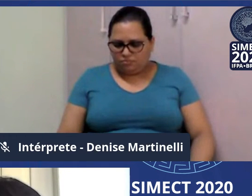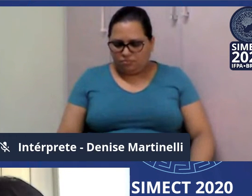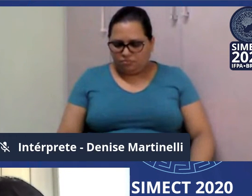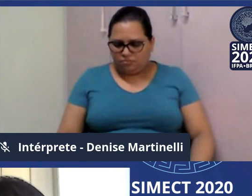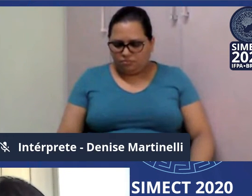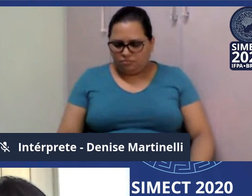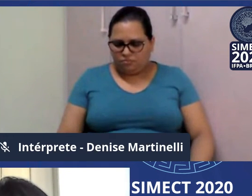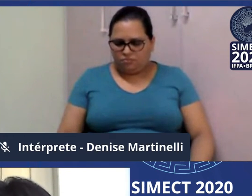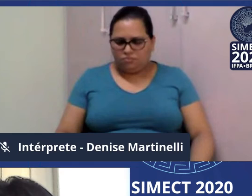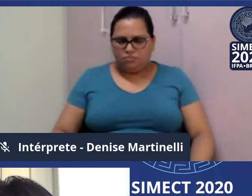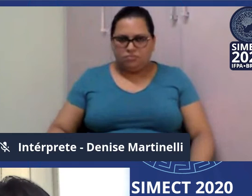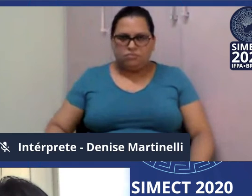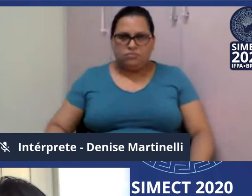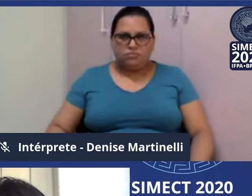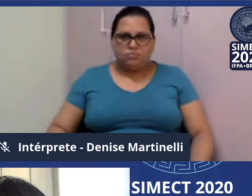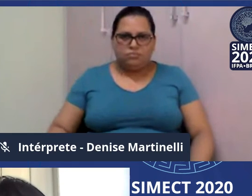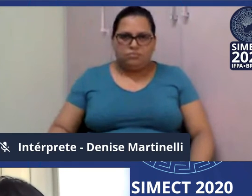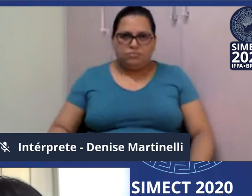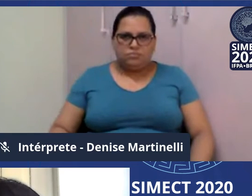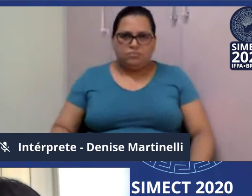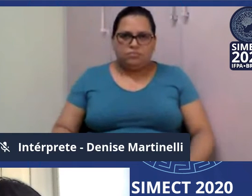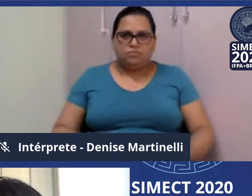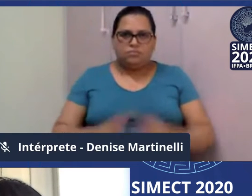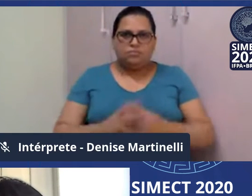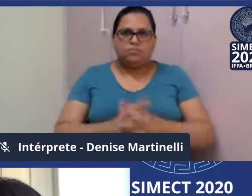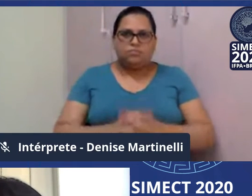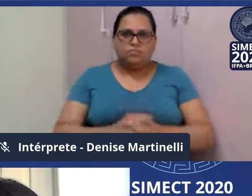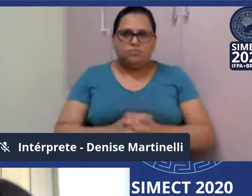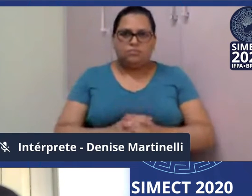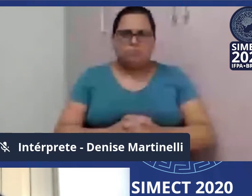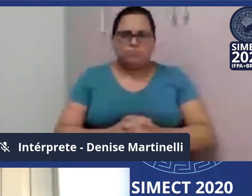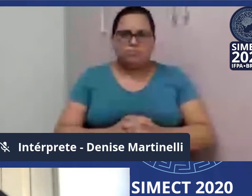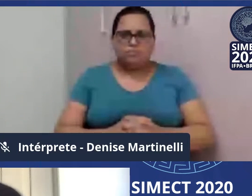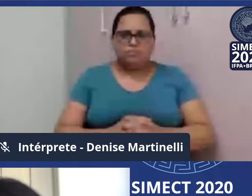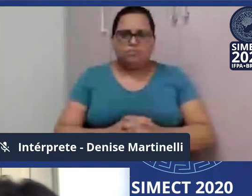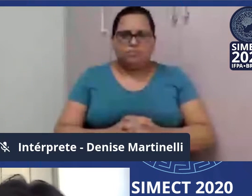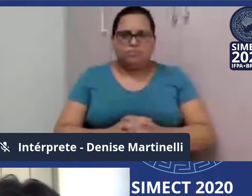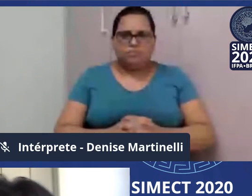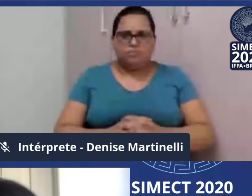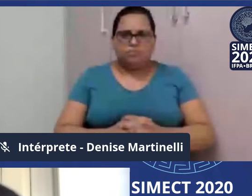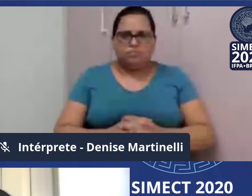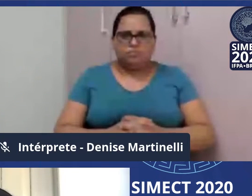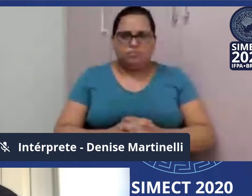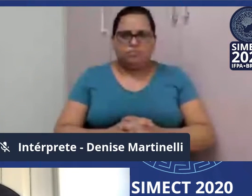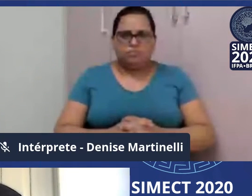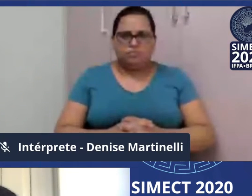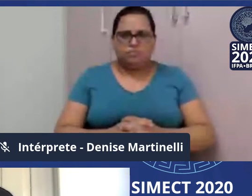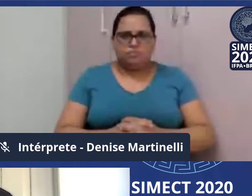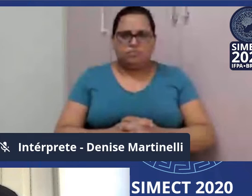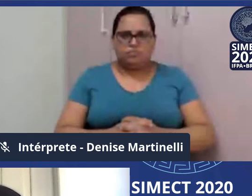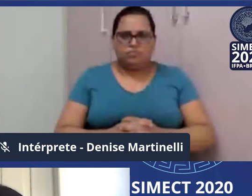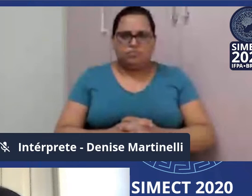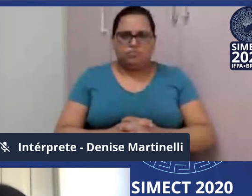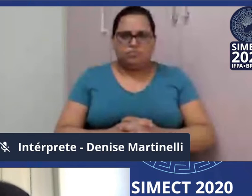sendo desenvolvido para outras espécies que são exploradas na aquicultura, não só camarão, como peixes e